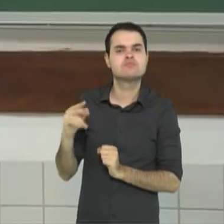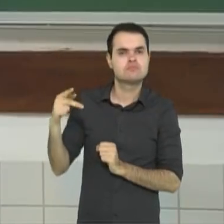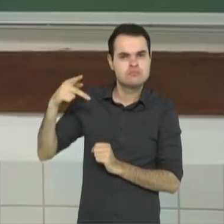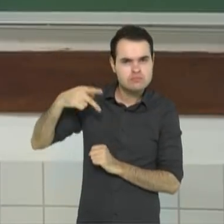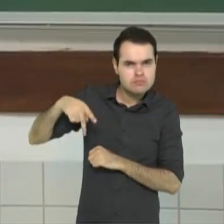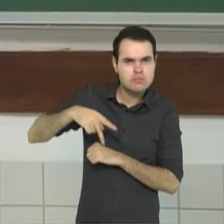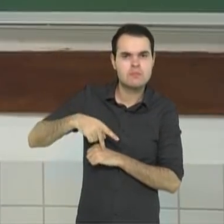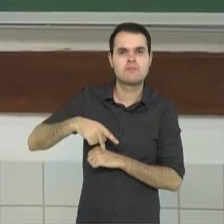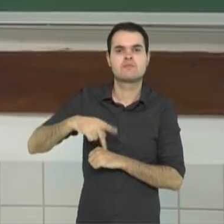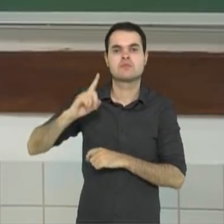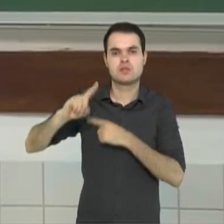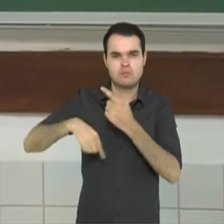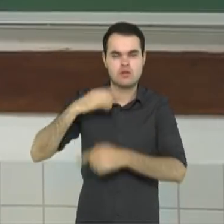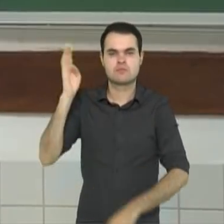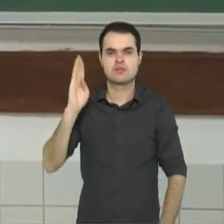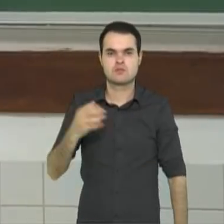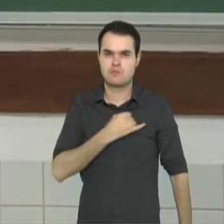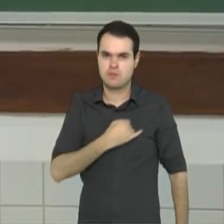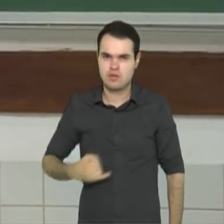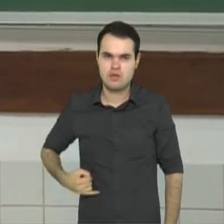e mais tarde Brasil República.